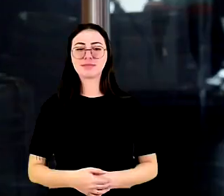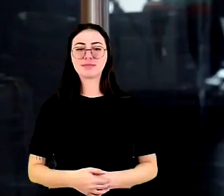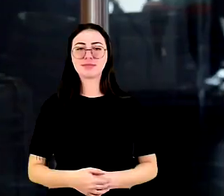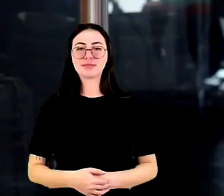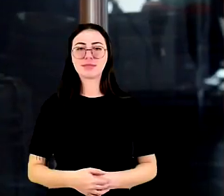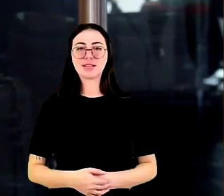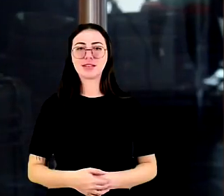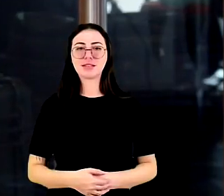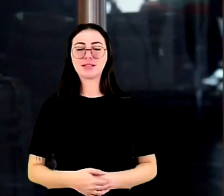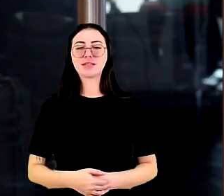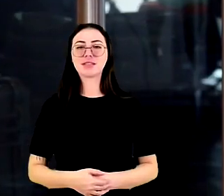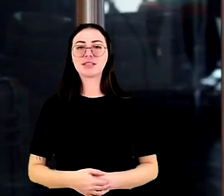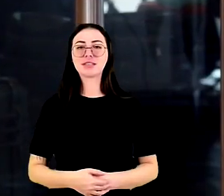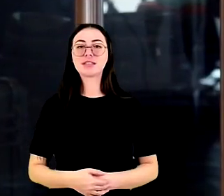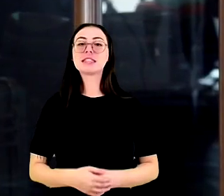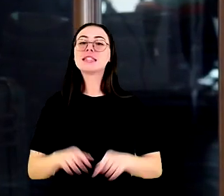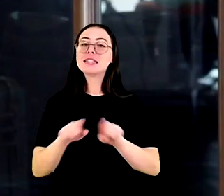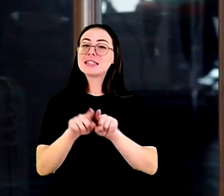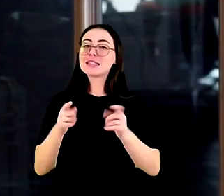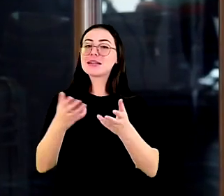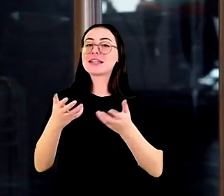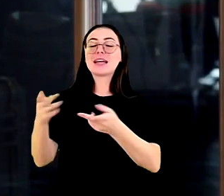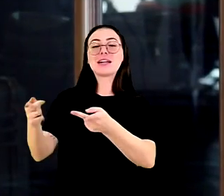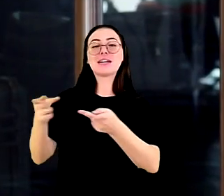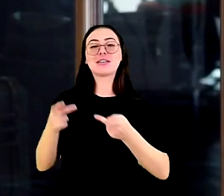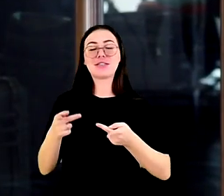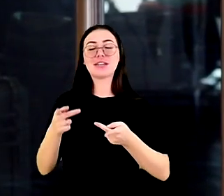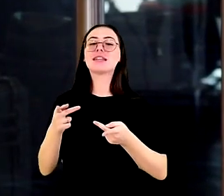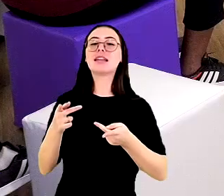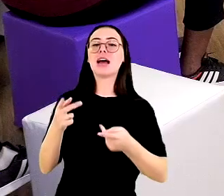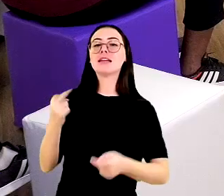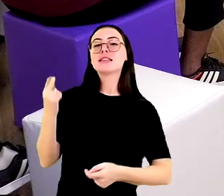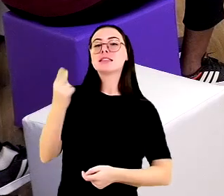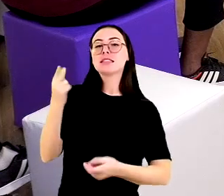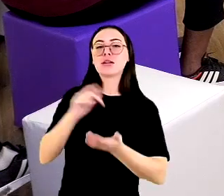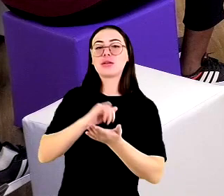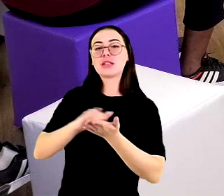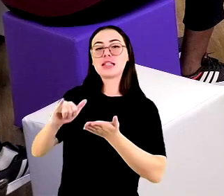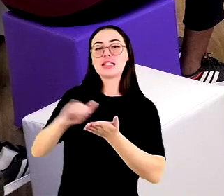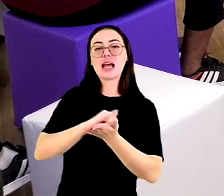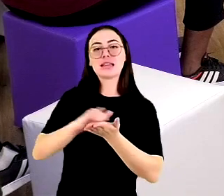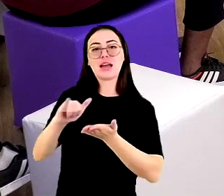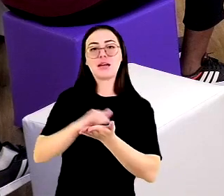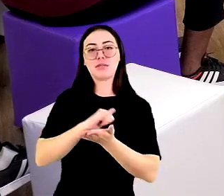Quero chamar aqui a próxima startup, então fiquem agora com a HealthBit.